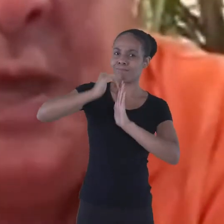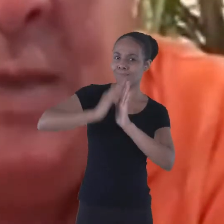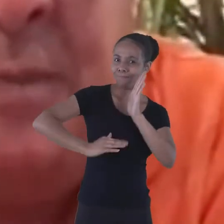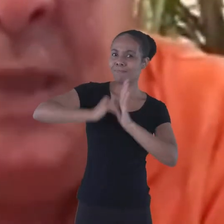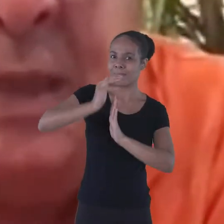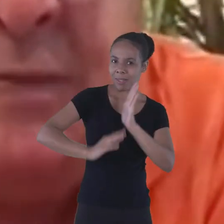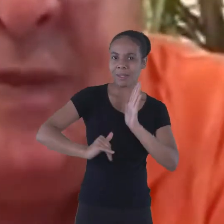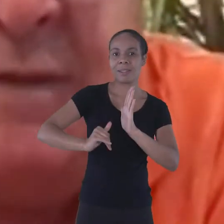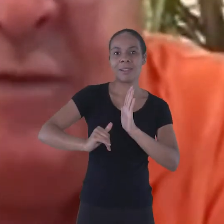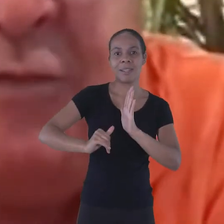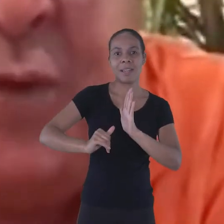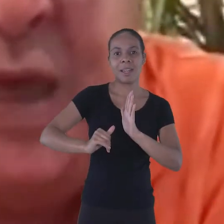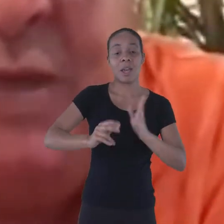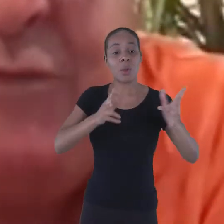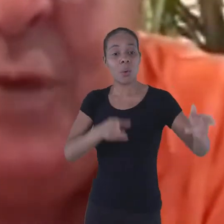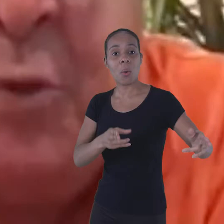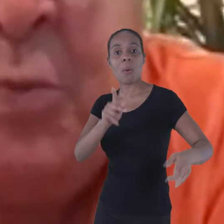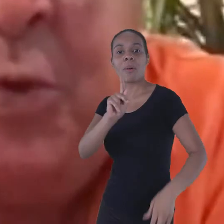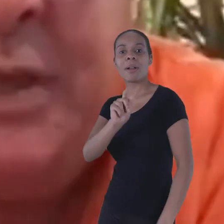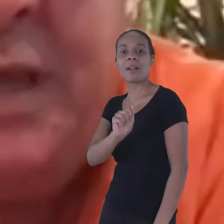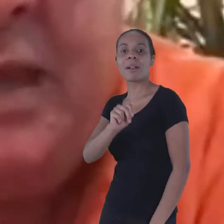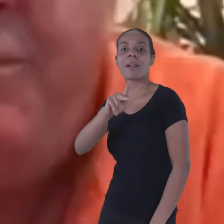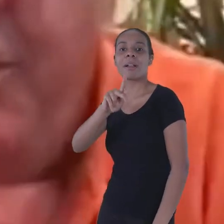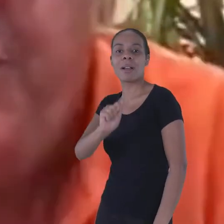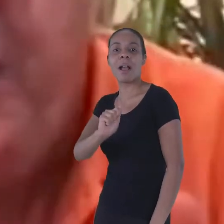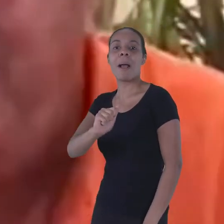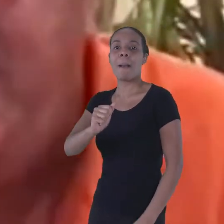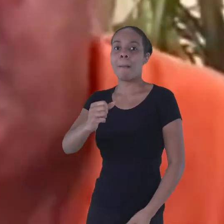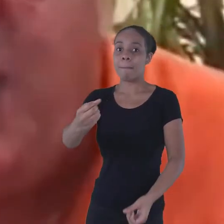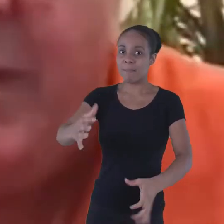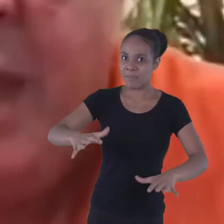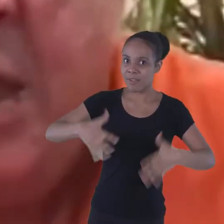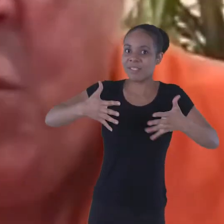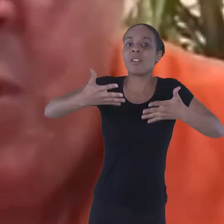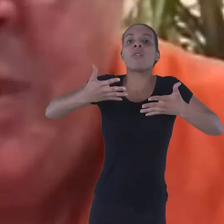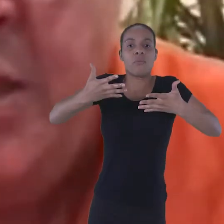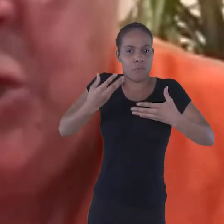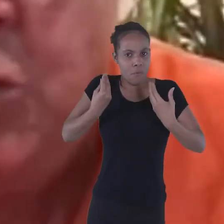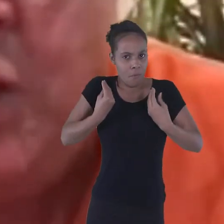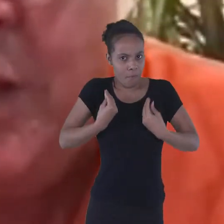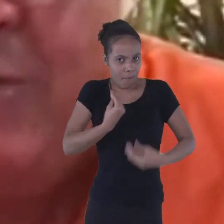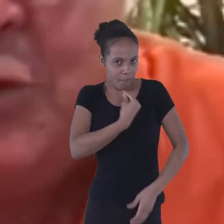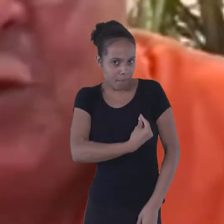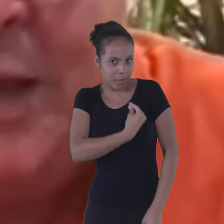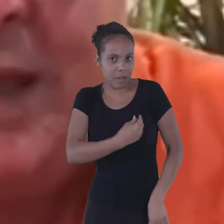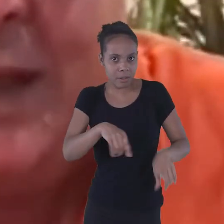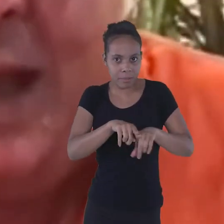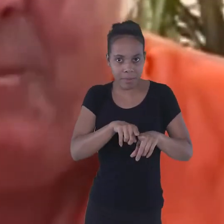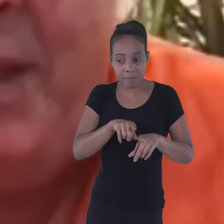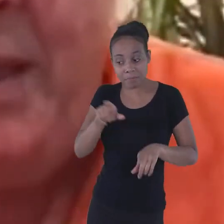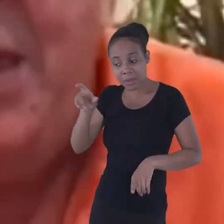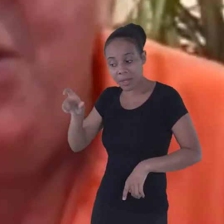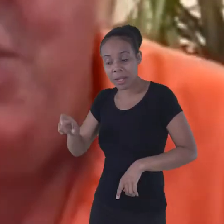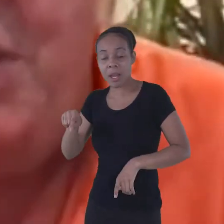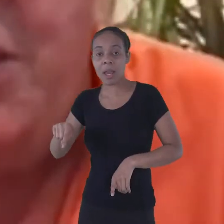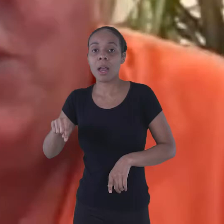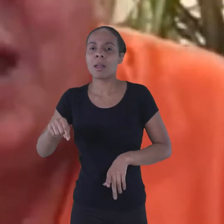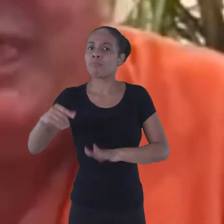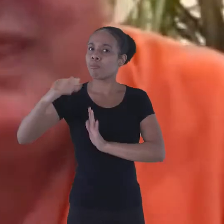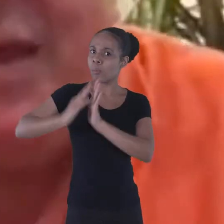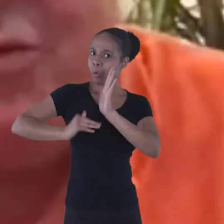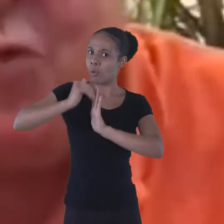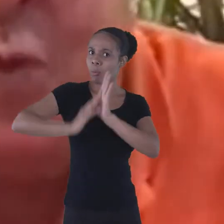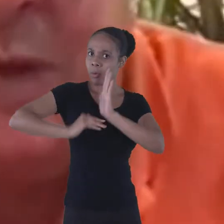Franco e incentivou ele, falou, é muito bom. E ele fez vários quadros. Quando a editora estava escolhendo a capa, eu mandei